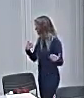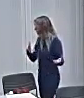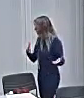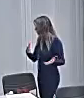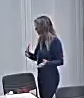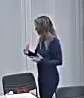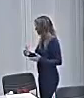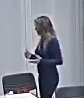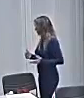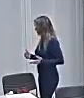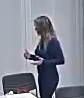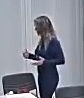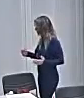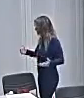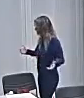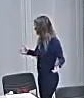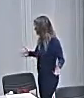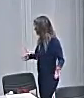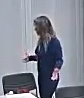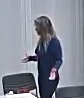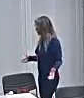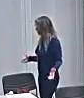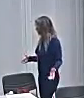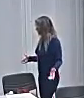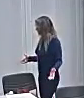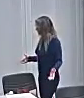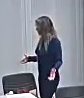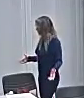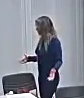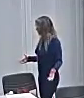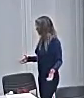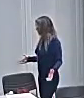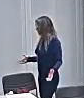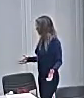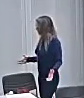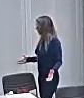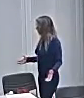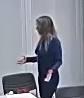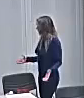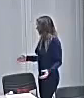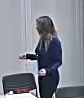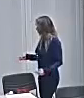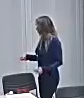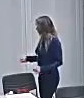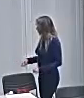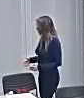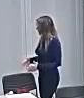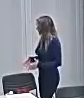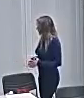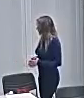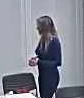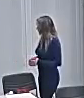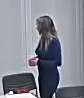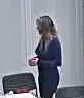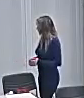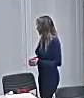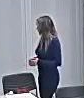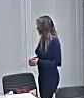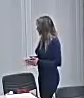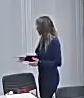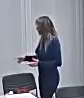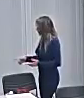Eliton que tá aqui chegando aqui né aí que a gente começa a Perceber as dificuldades que